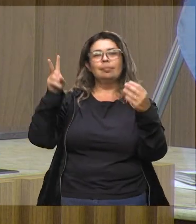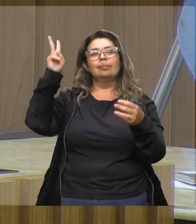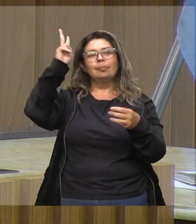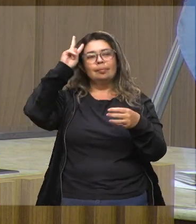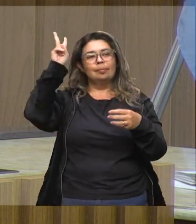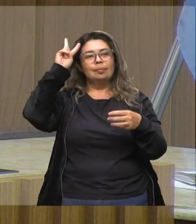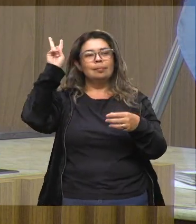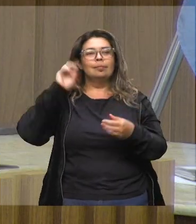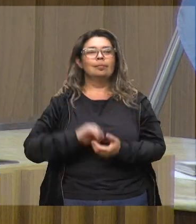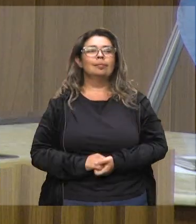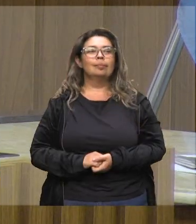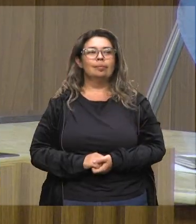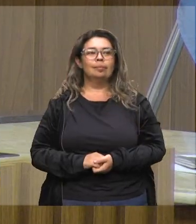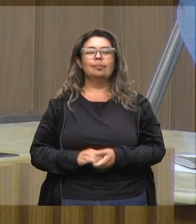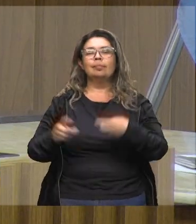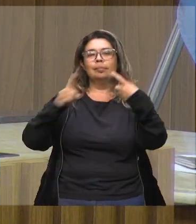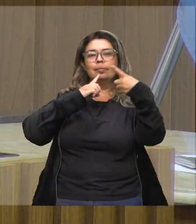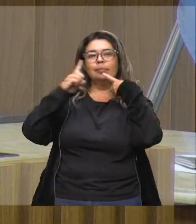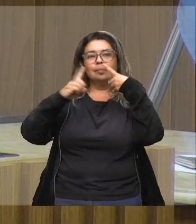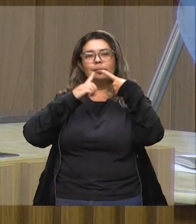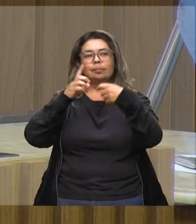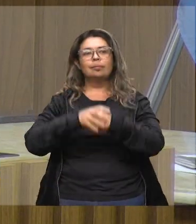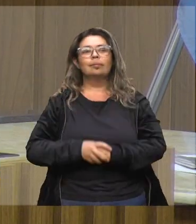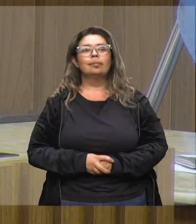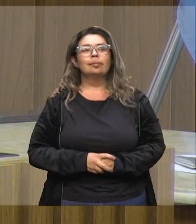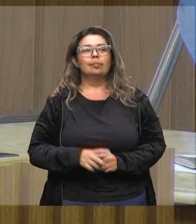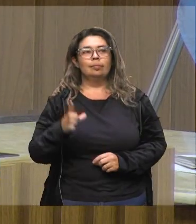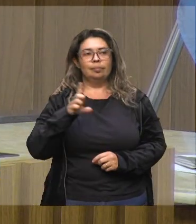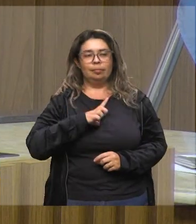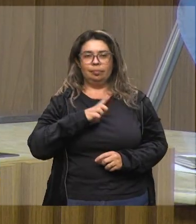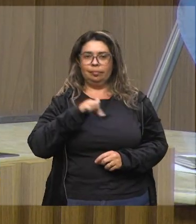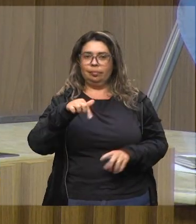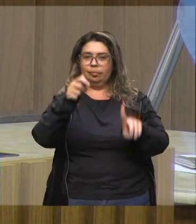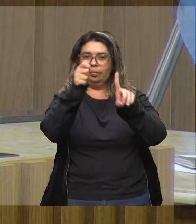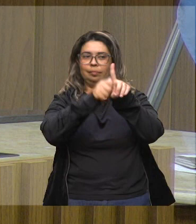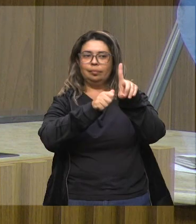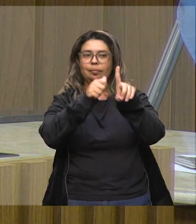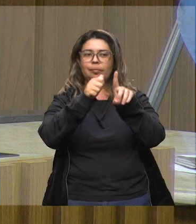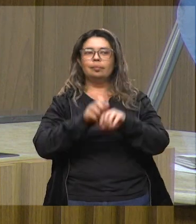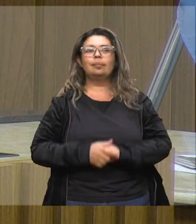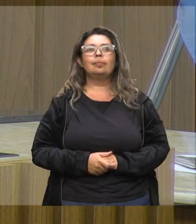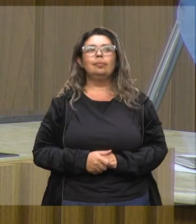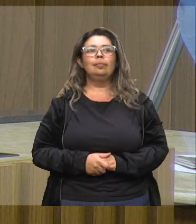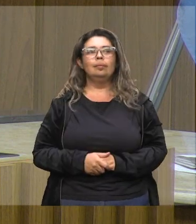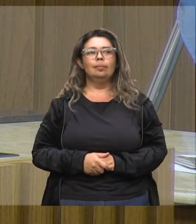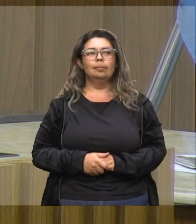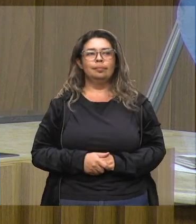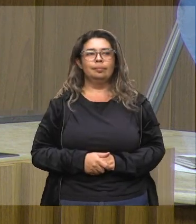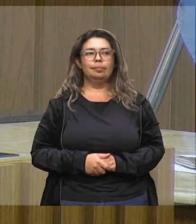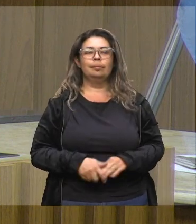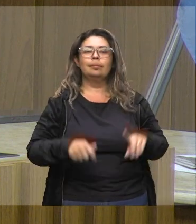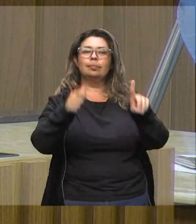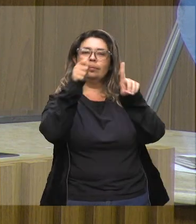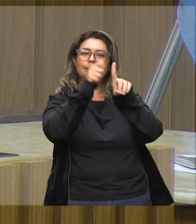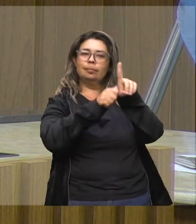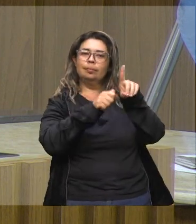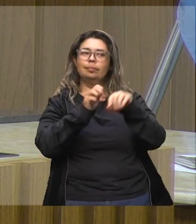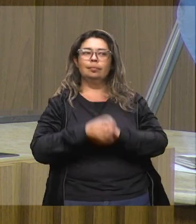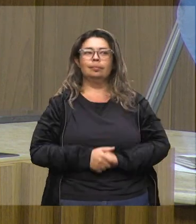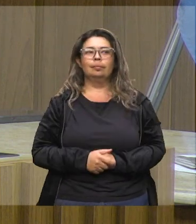muitas discussões que teremos nesse mês. Esse mês é o mês